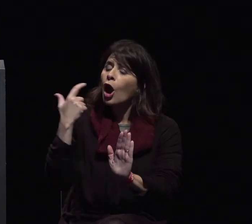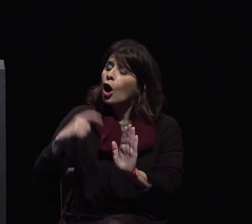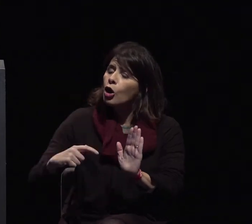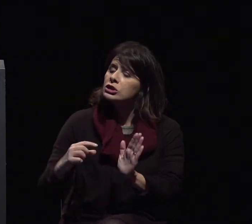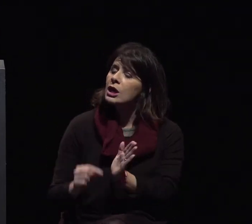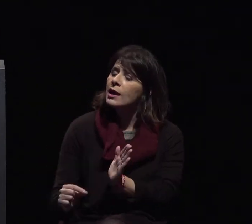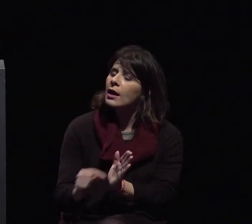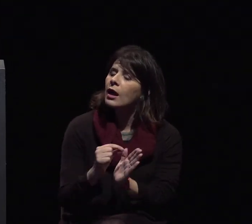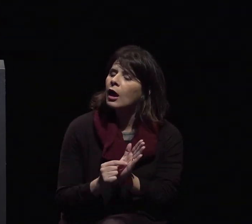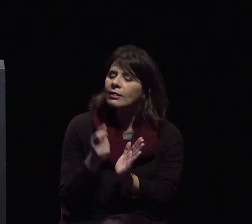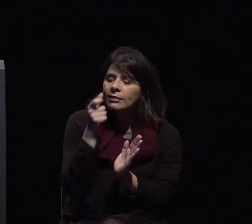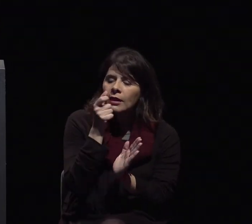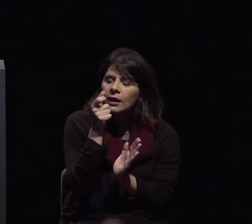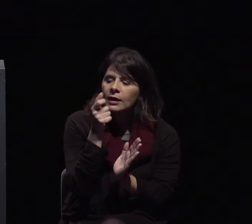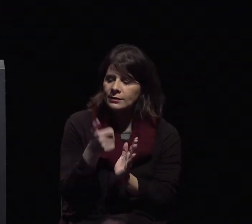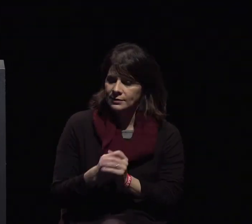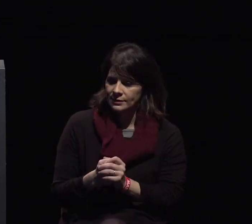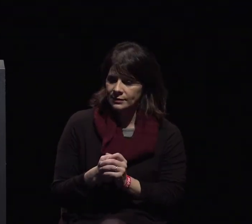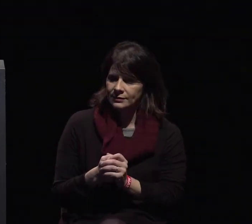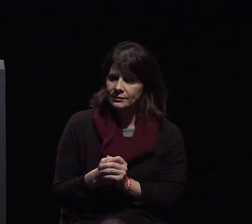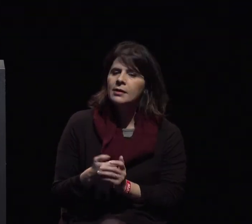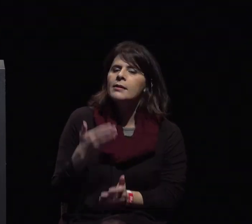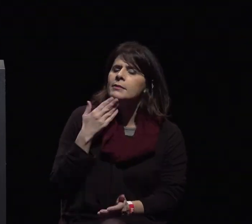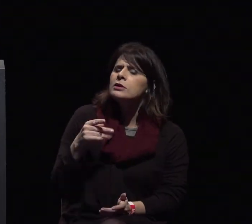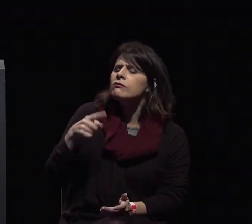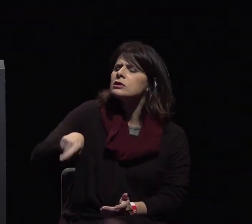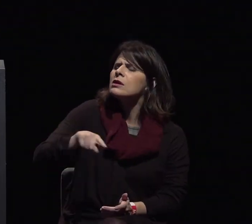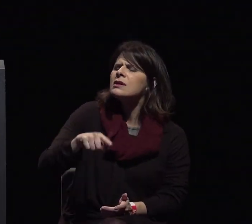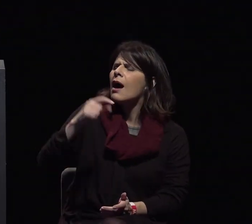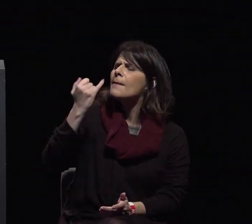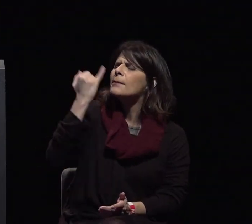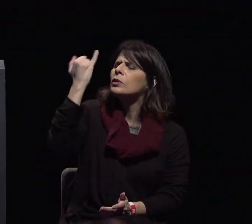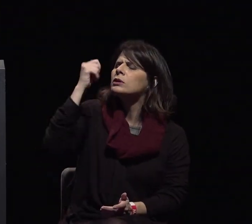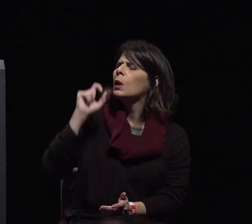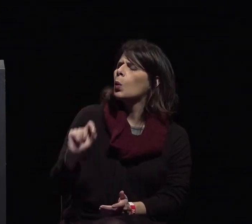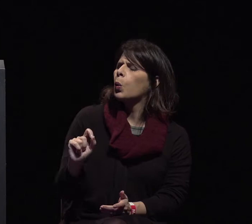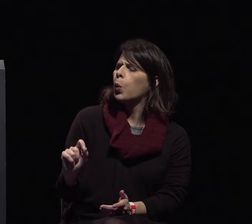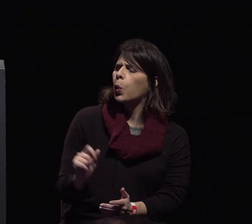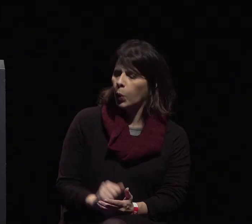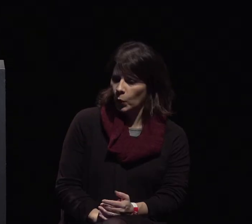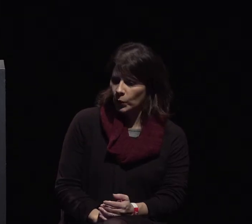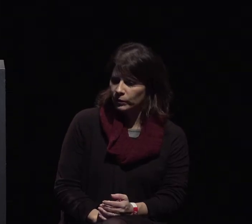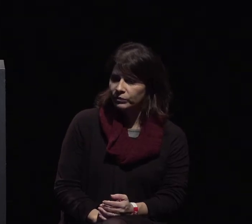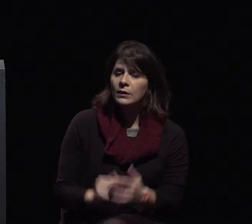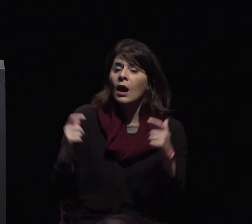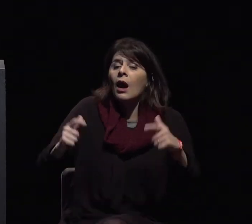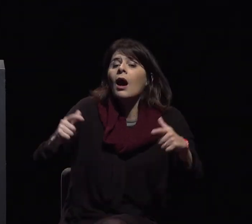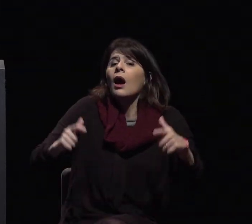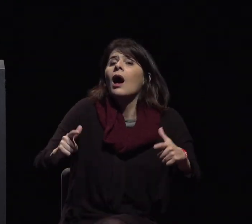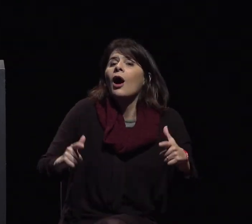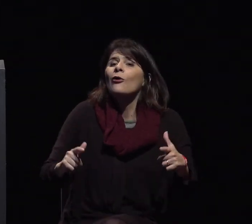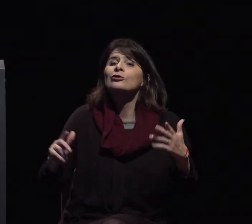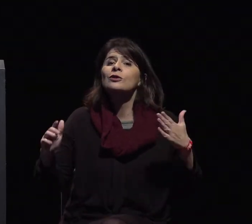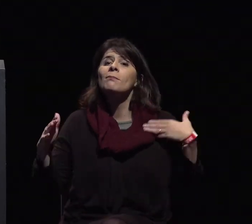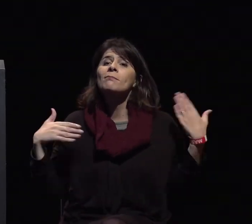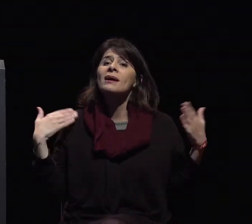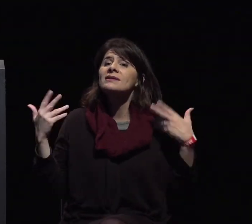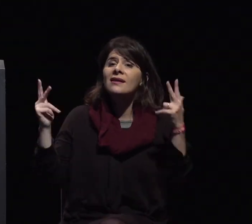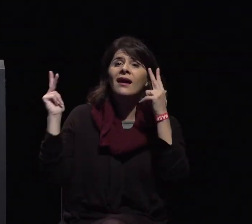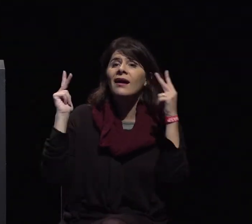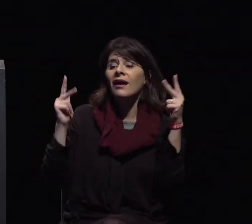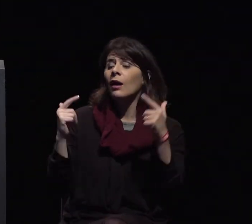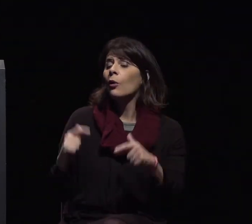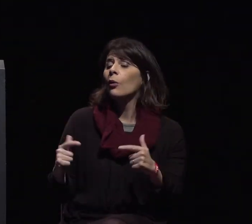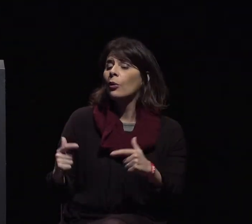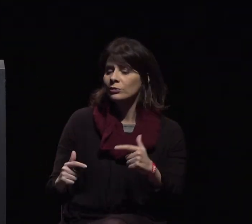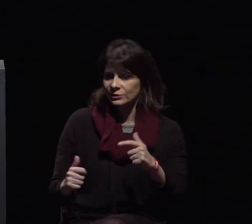que eu pedia era que eles me contassem quais eram os lugares importantes e também os lugares de lazer, porque eu queria contar